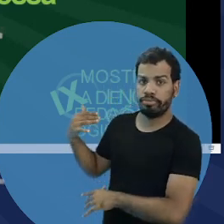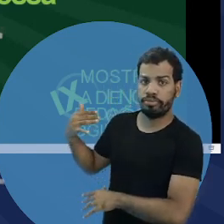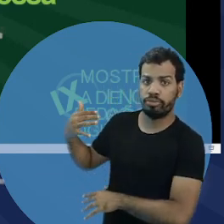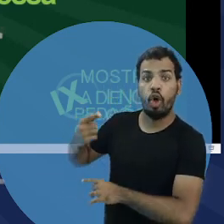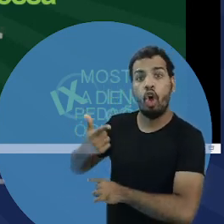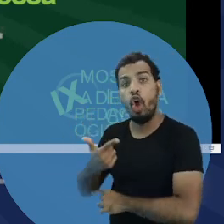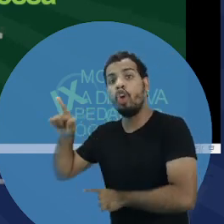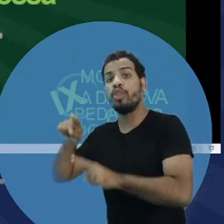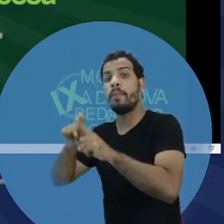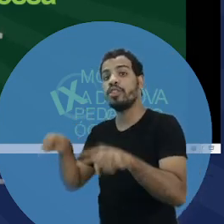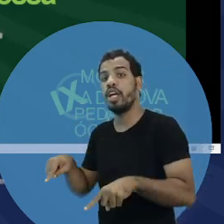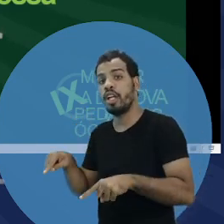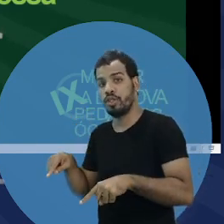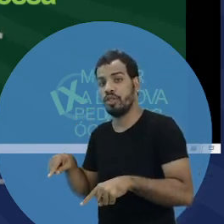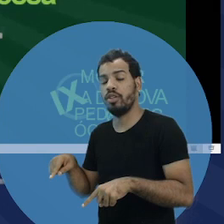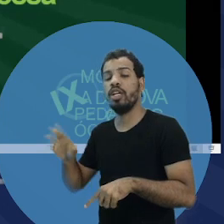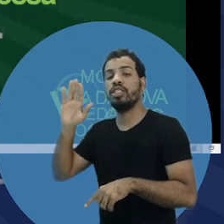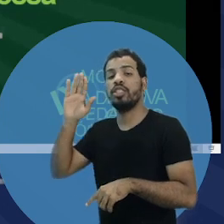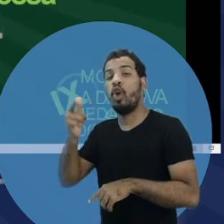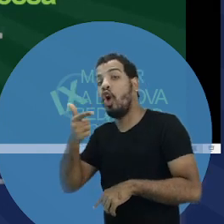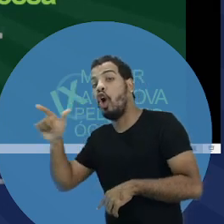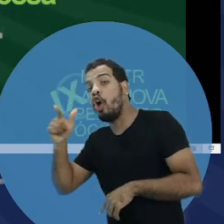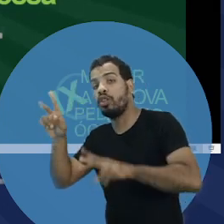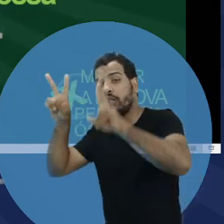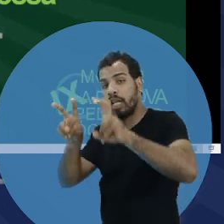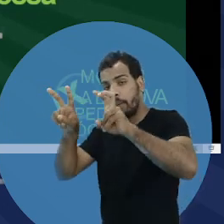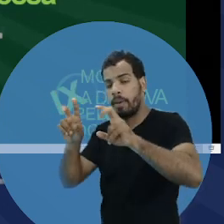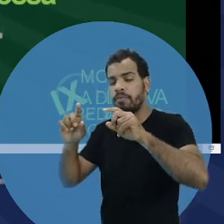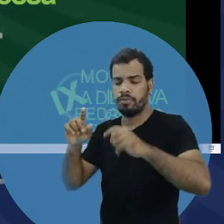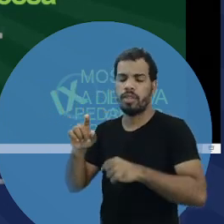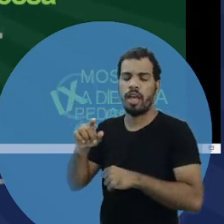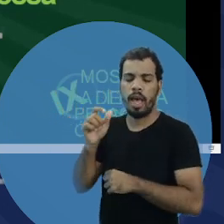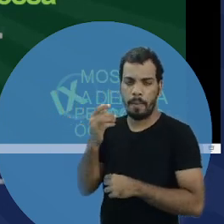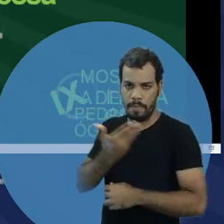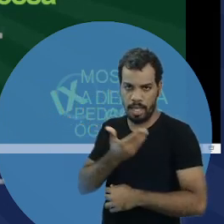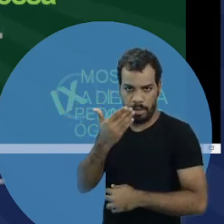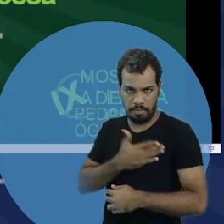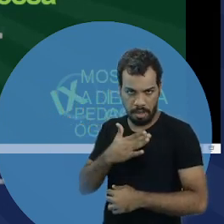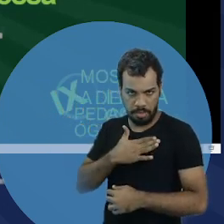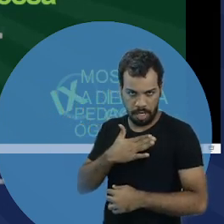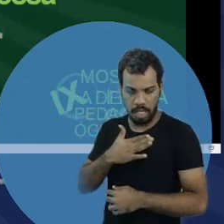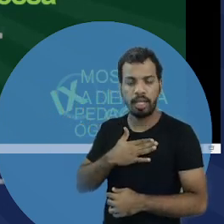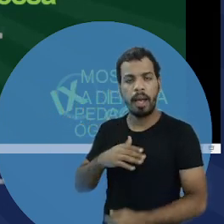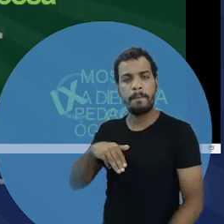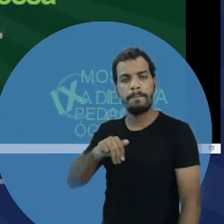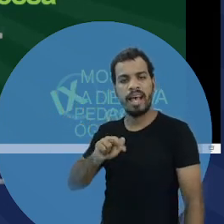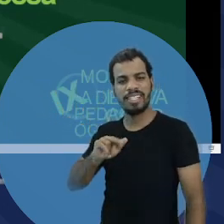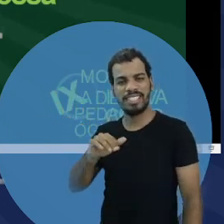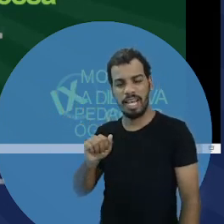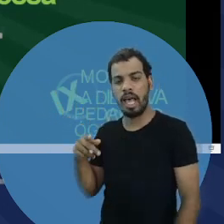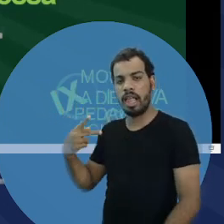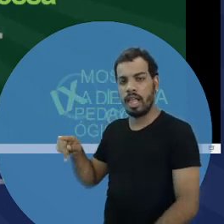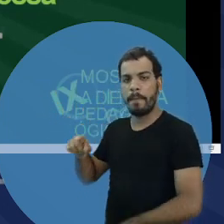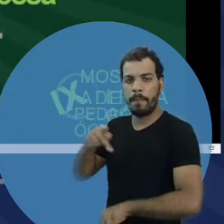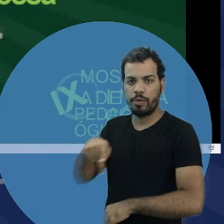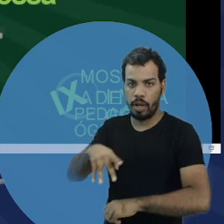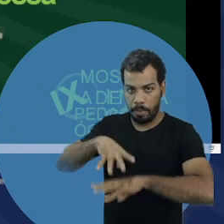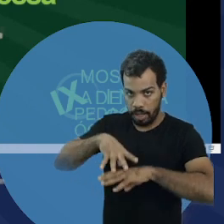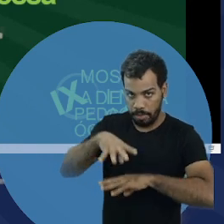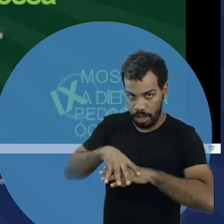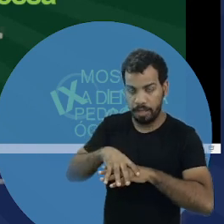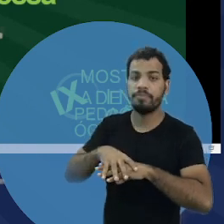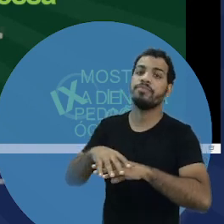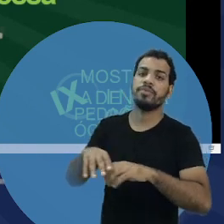foi idealizado por uma amiga minha, professora Márcia Moura, que era professora de matemática e também